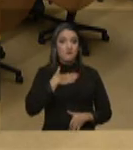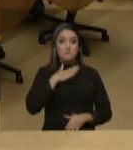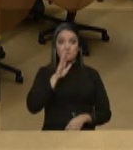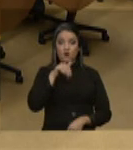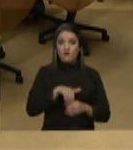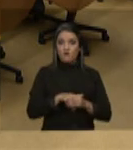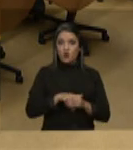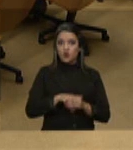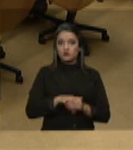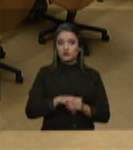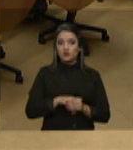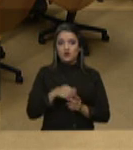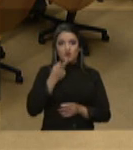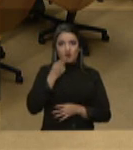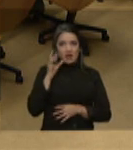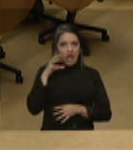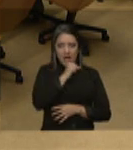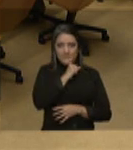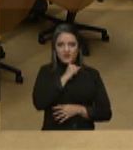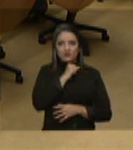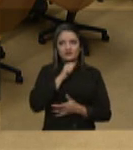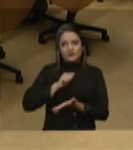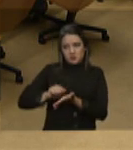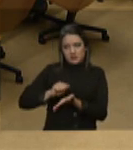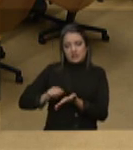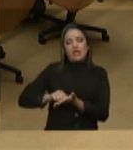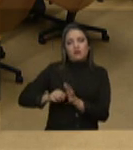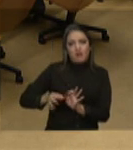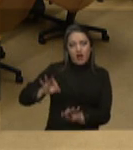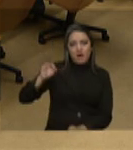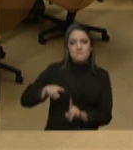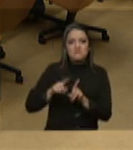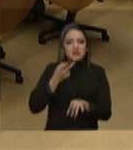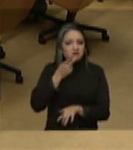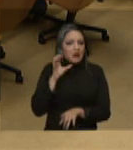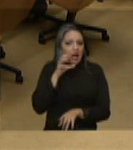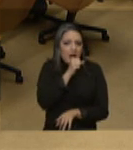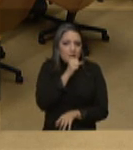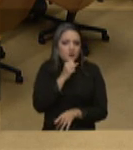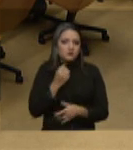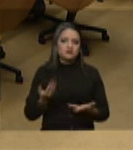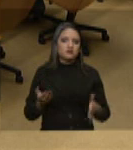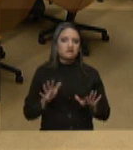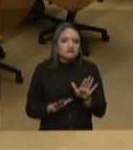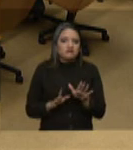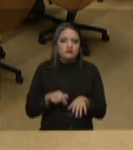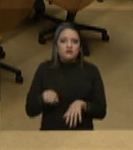oral sim o voto escrito é longo mas se vossa excelência